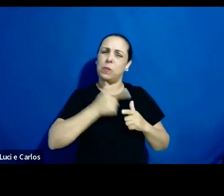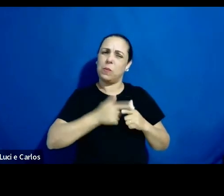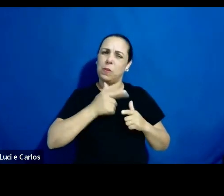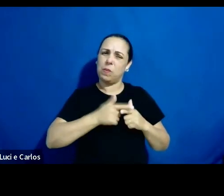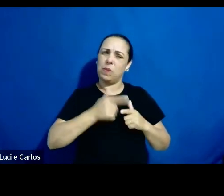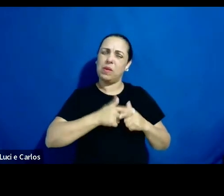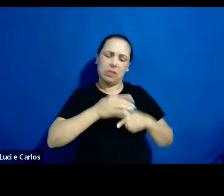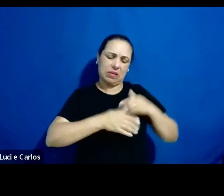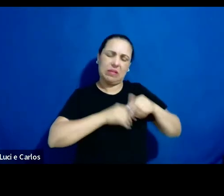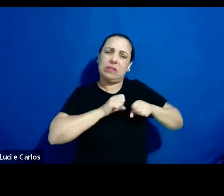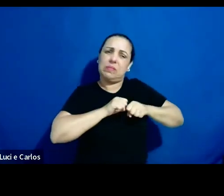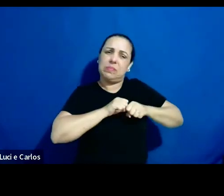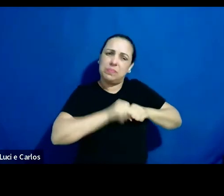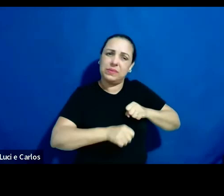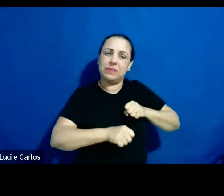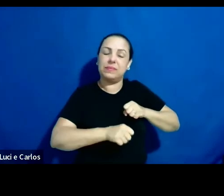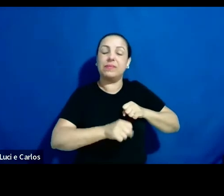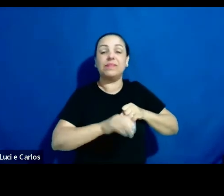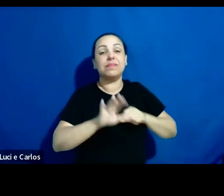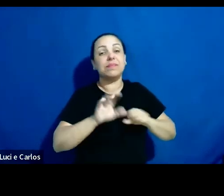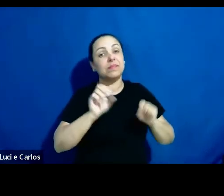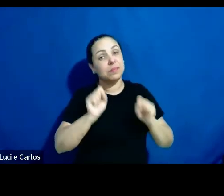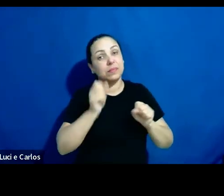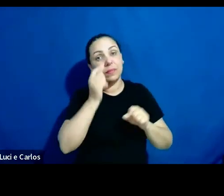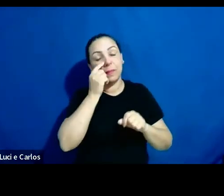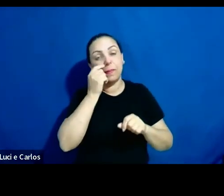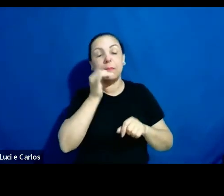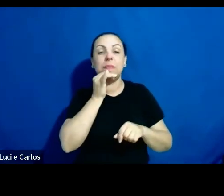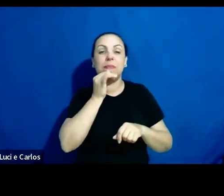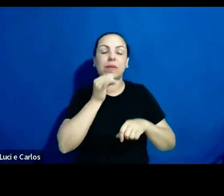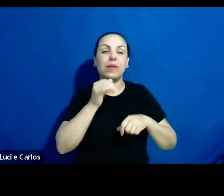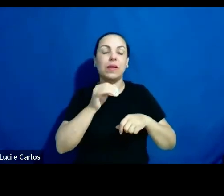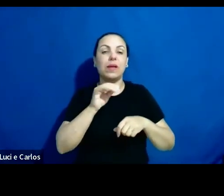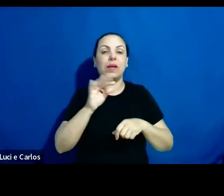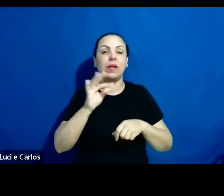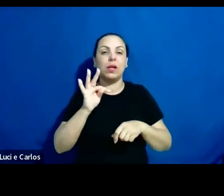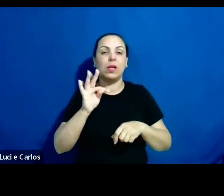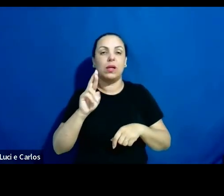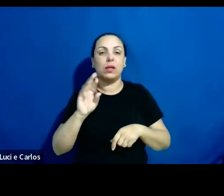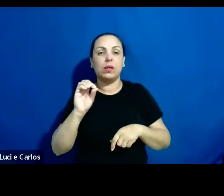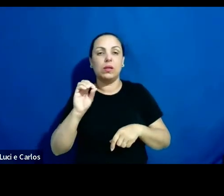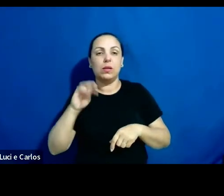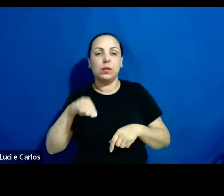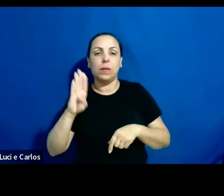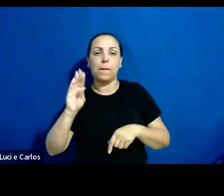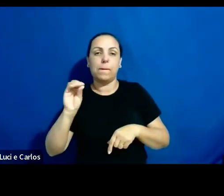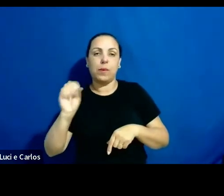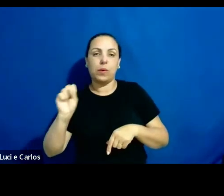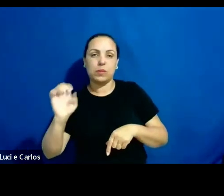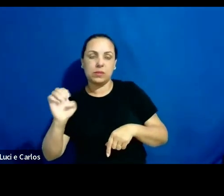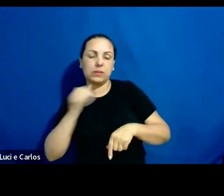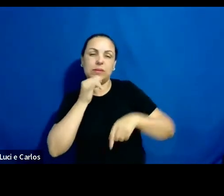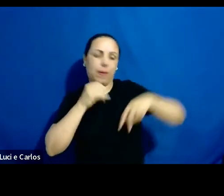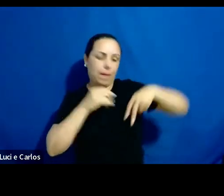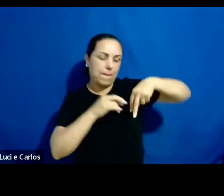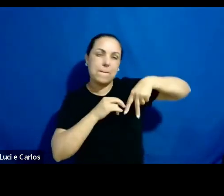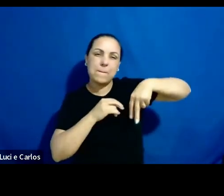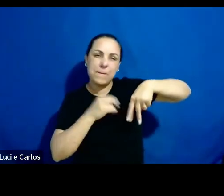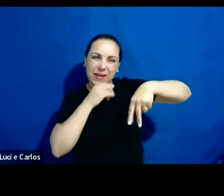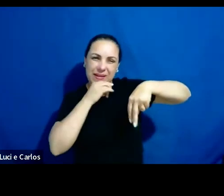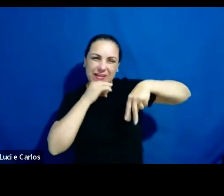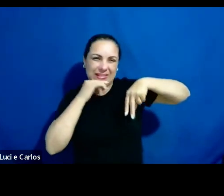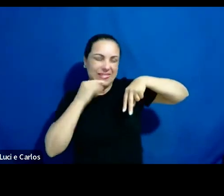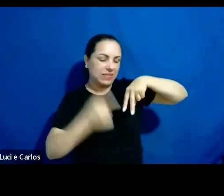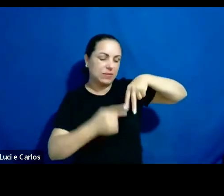ocorrer como consequência, por exemplo, de trombose. Então, se você, meu querido, minha querida, tem